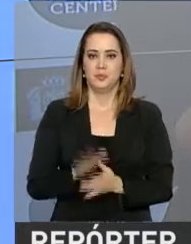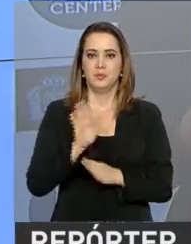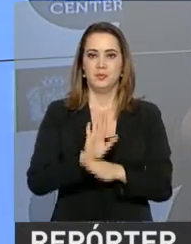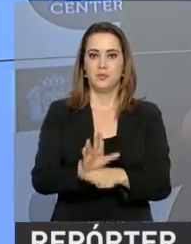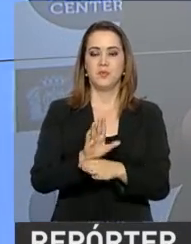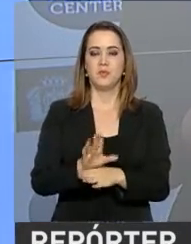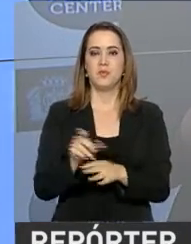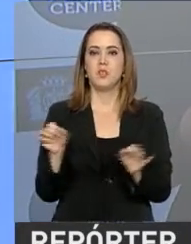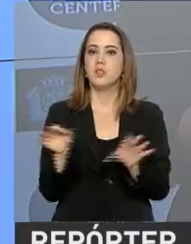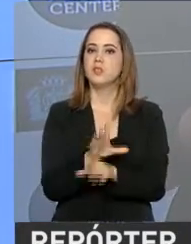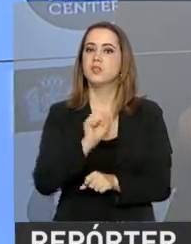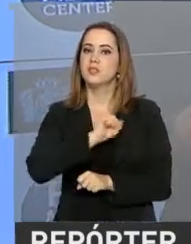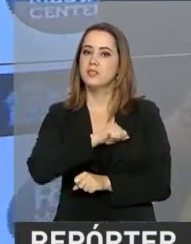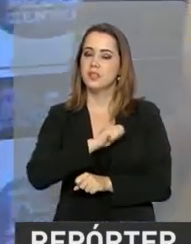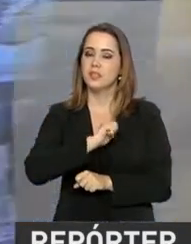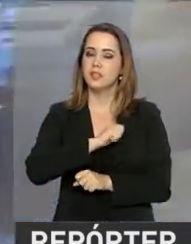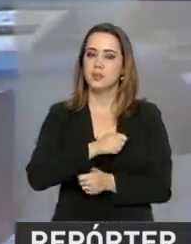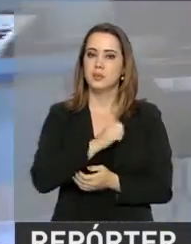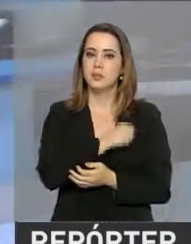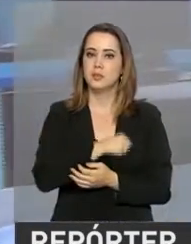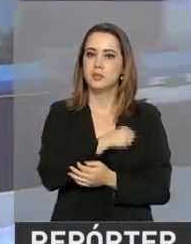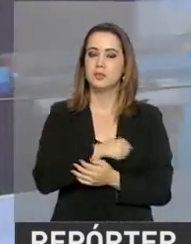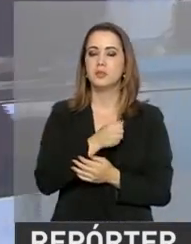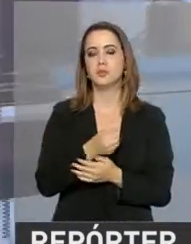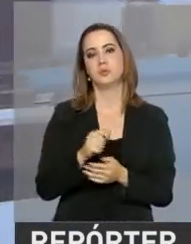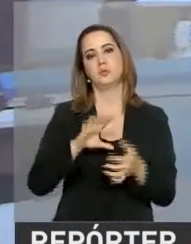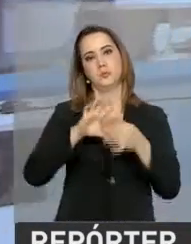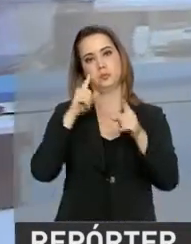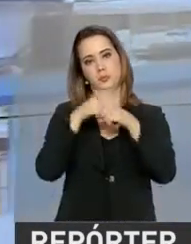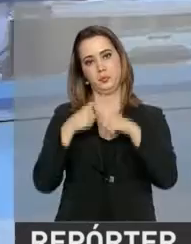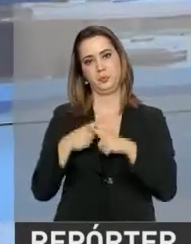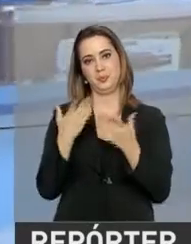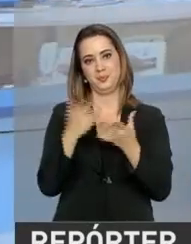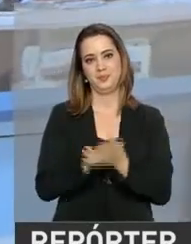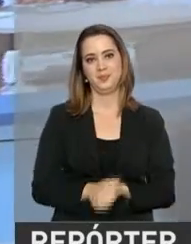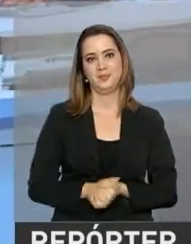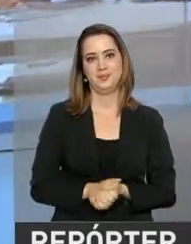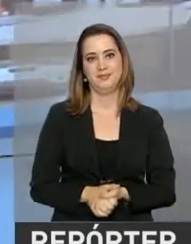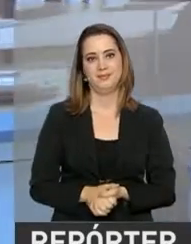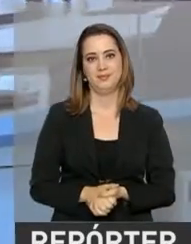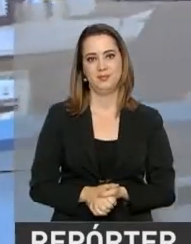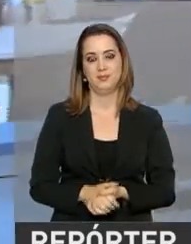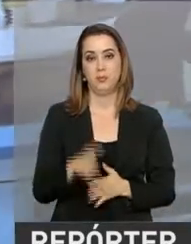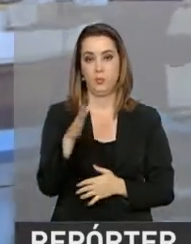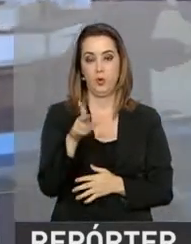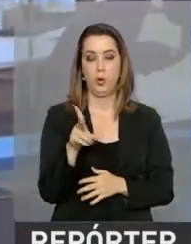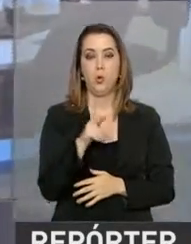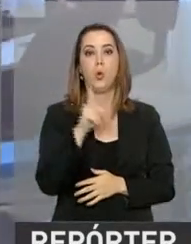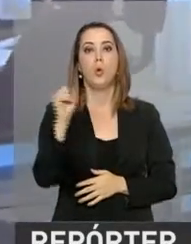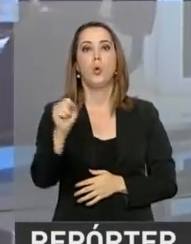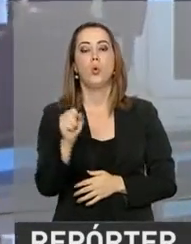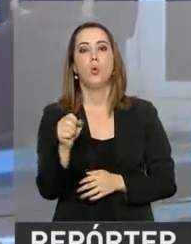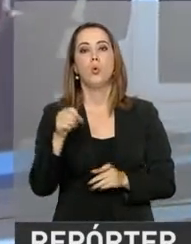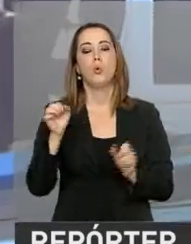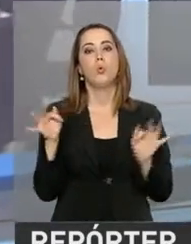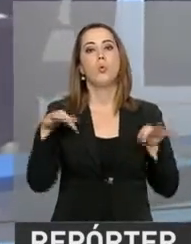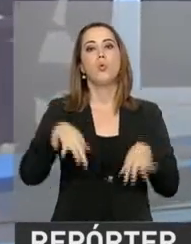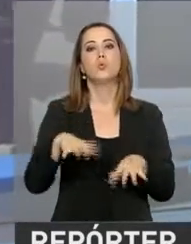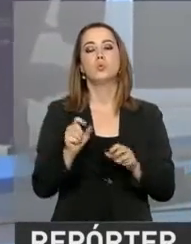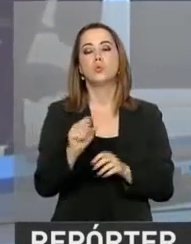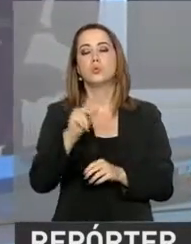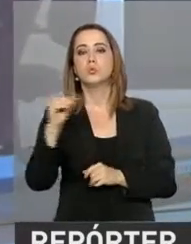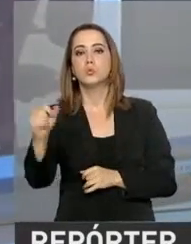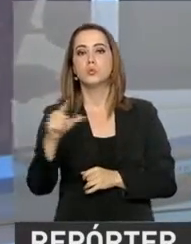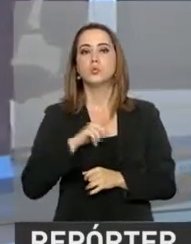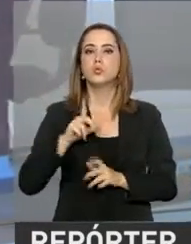informações direto do rio de janeiro último dia da limpeza voltou a despertar o orgulho dos brasileiros além da conquista da seleção